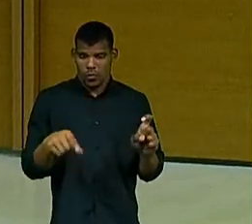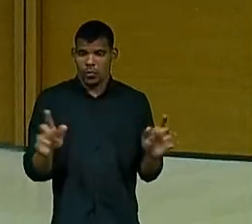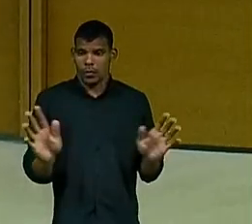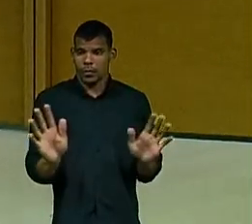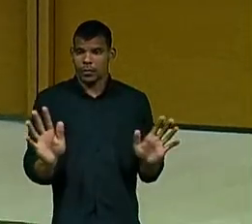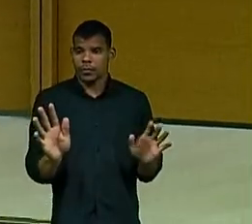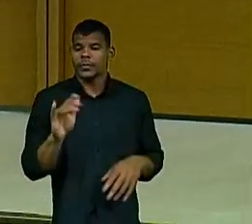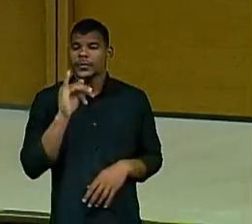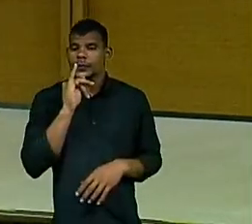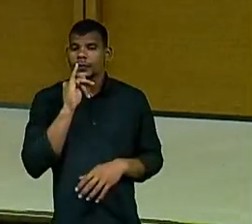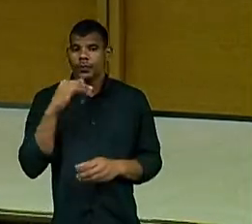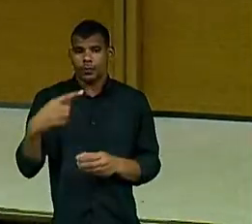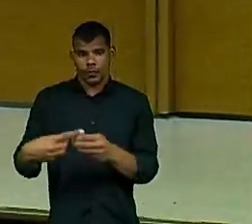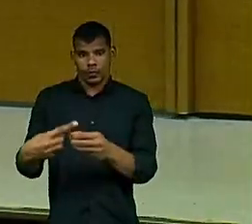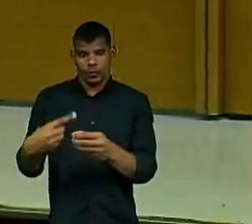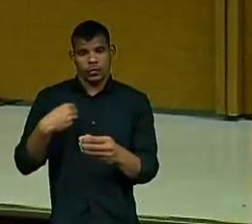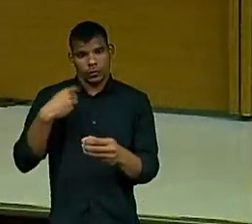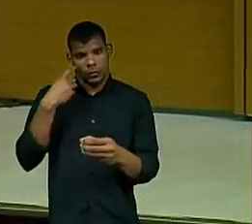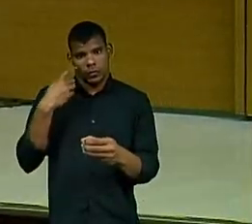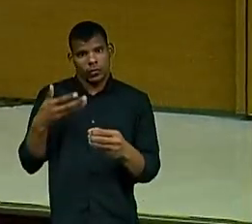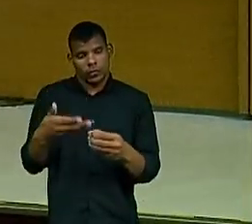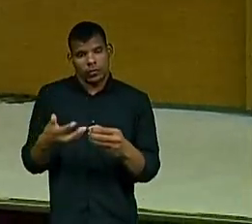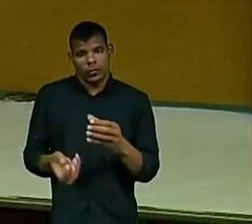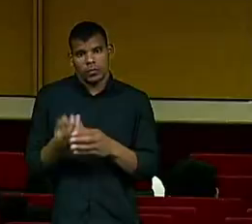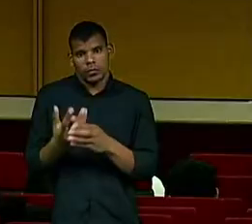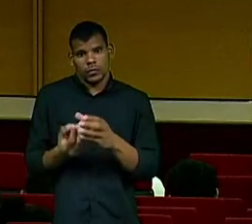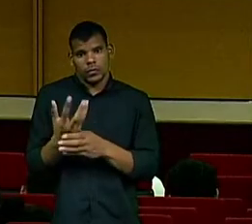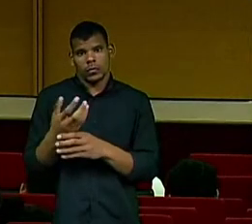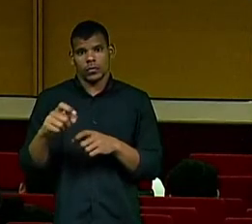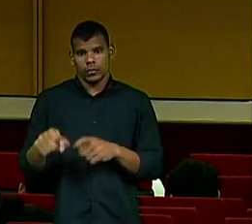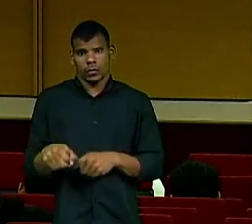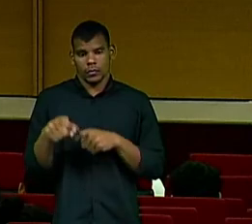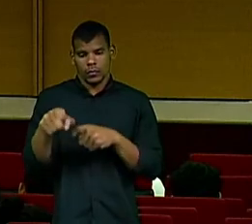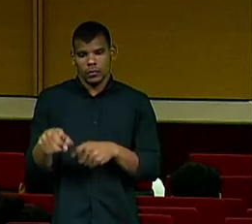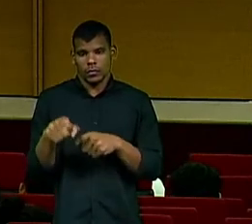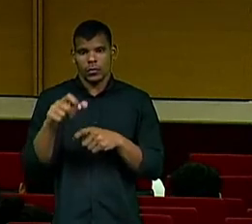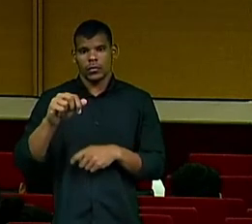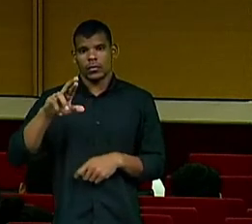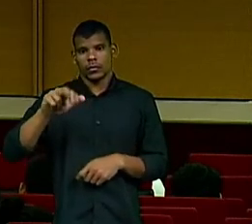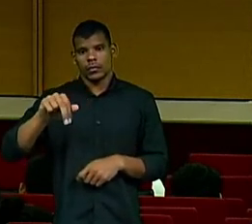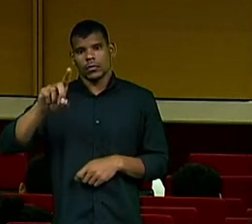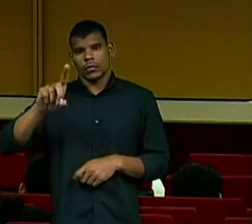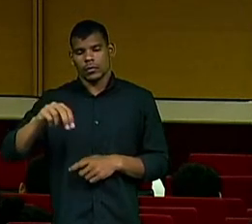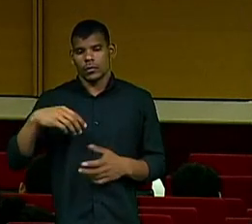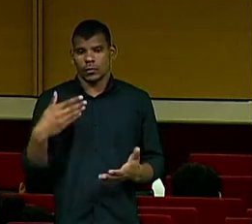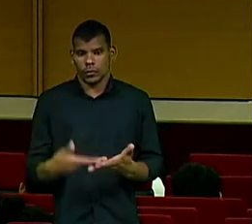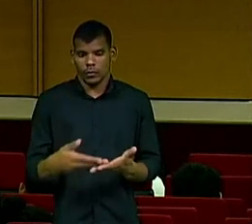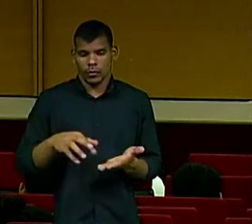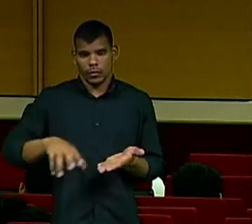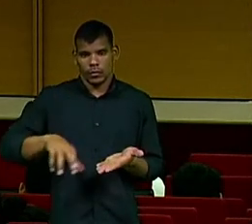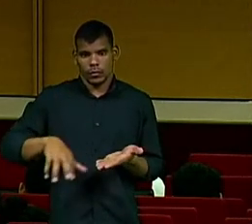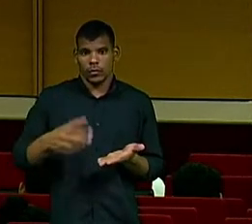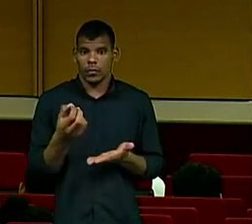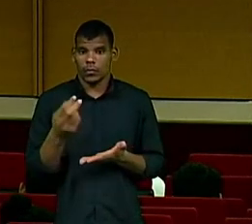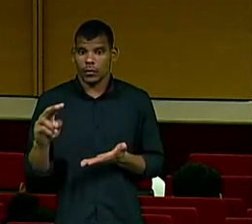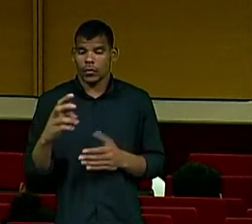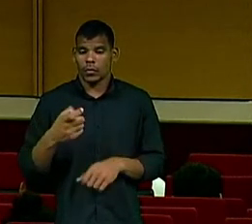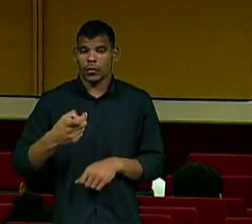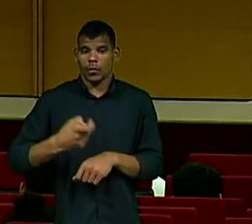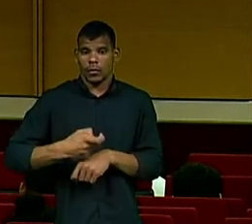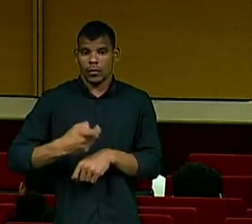no interior e pega a produção de um agricultor que usa um arado de madeira que nem usa mais ou então orar de